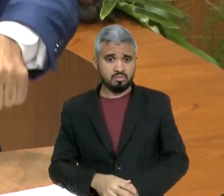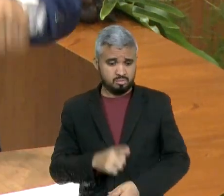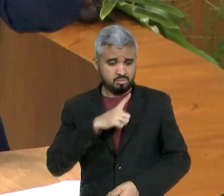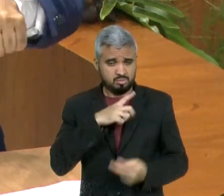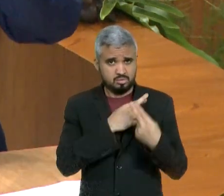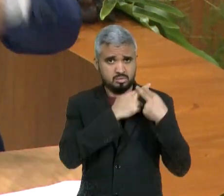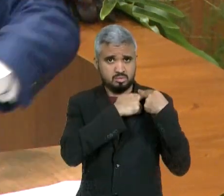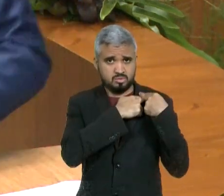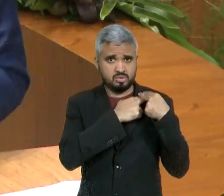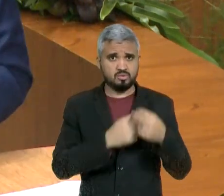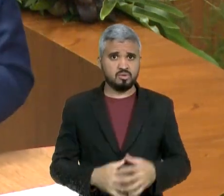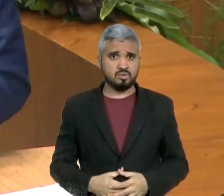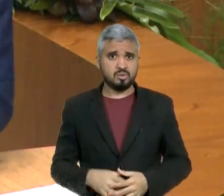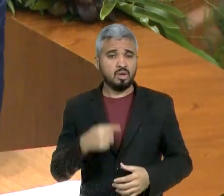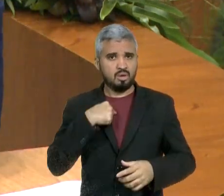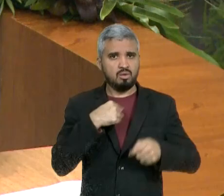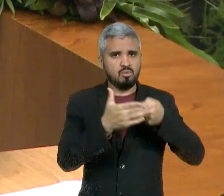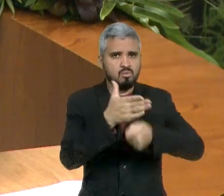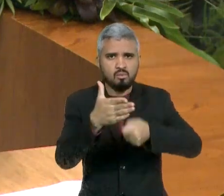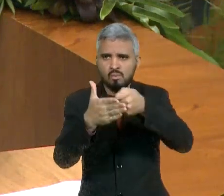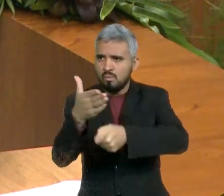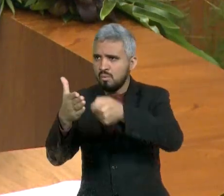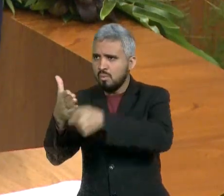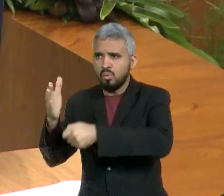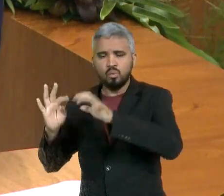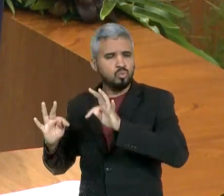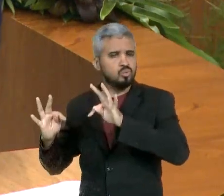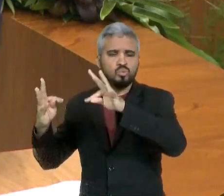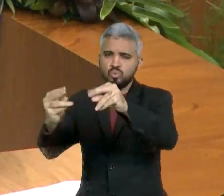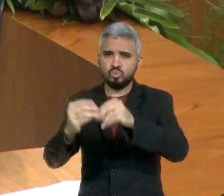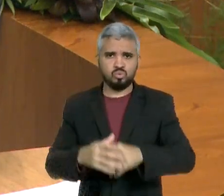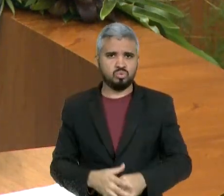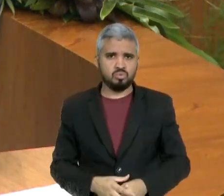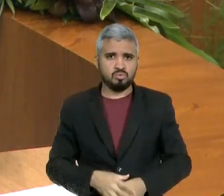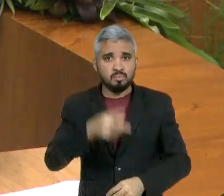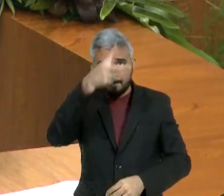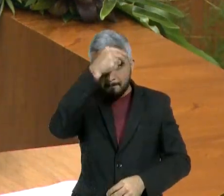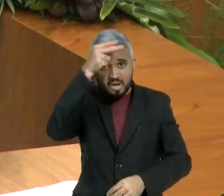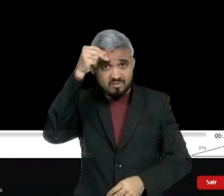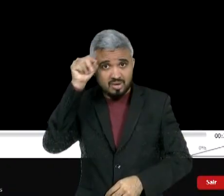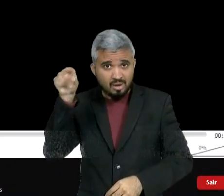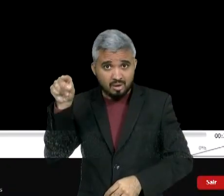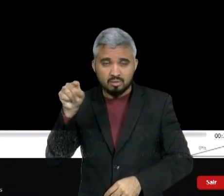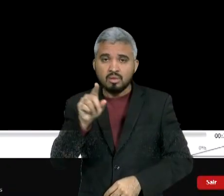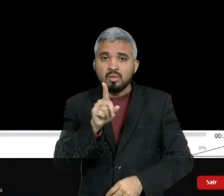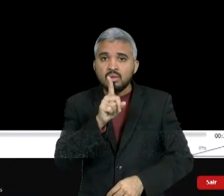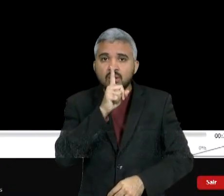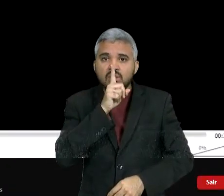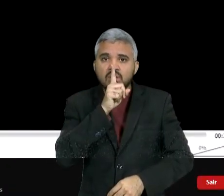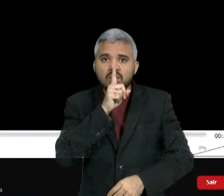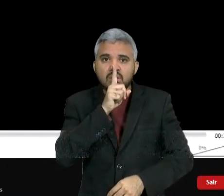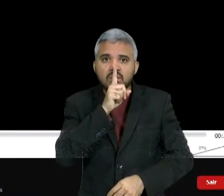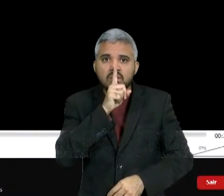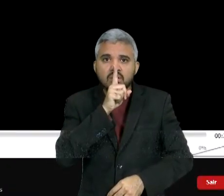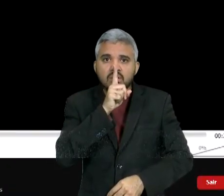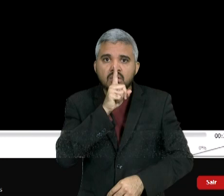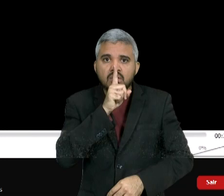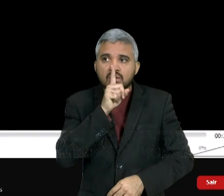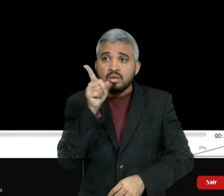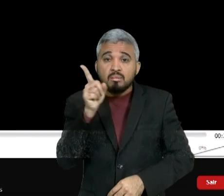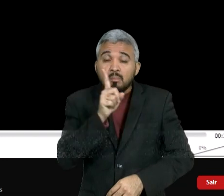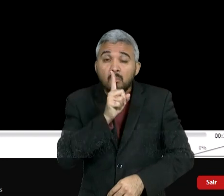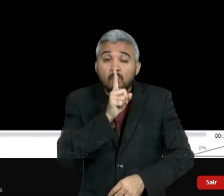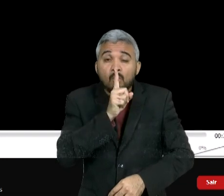Estou cobrando o que cobro de todos. Prefeito, está mudo, calado. Mudo, calado.